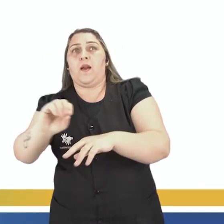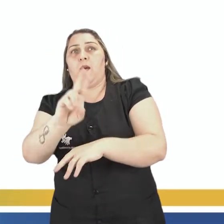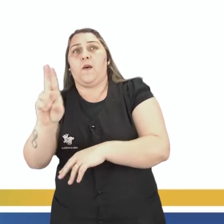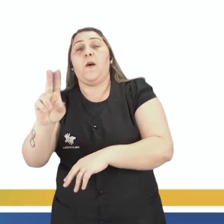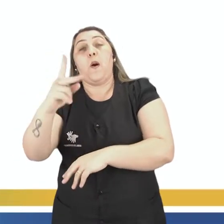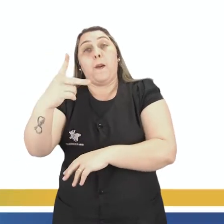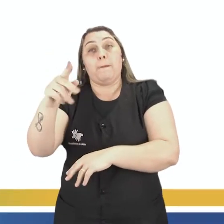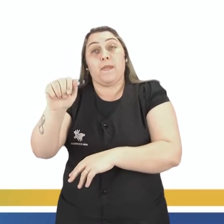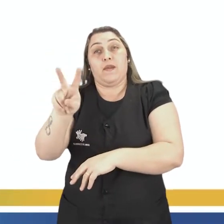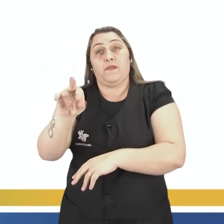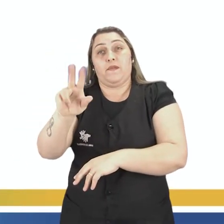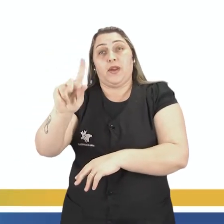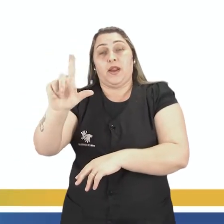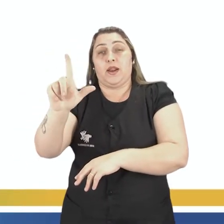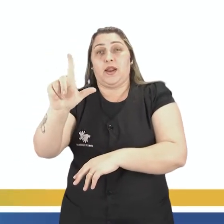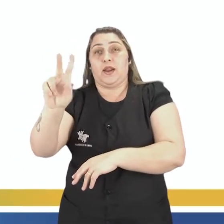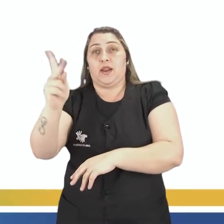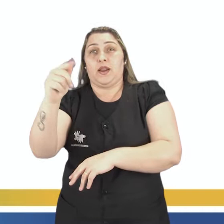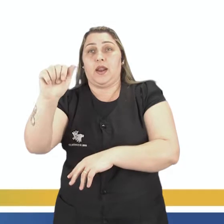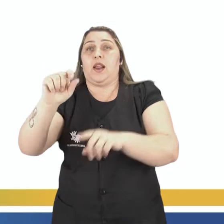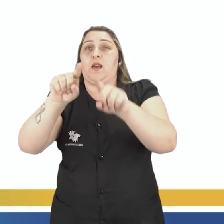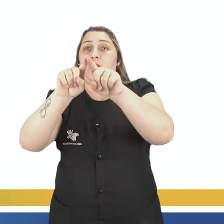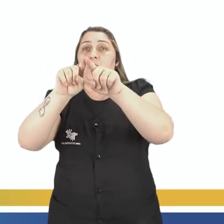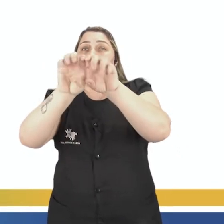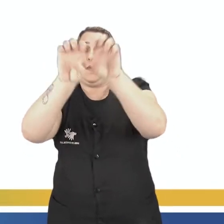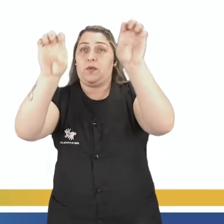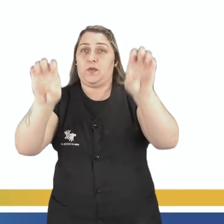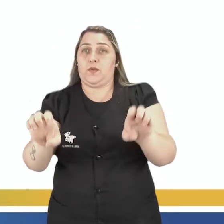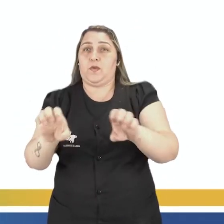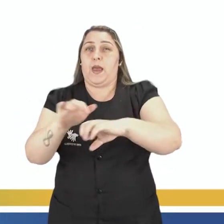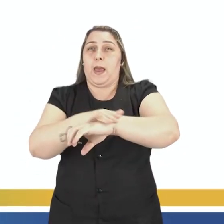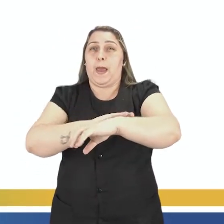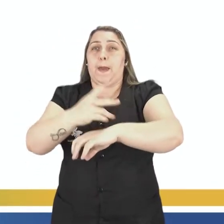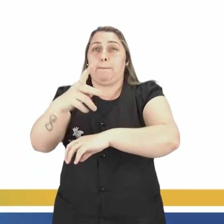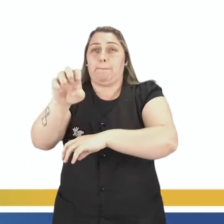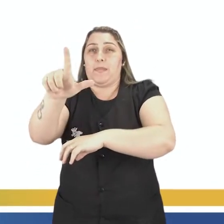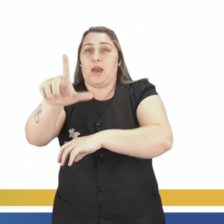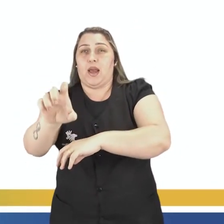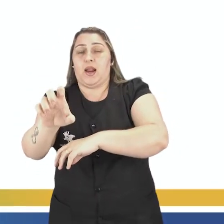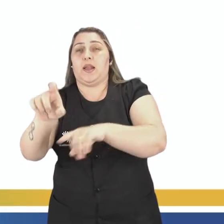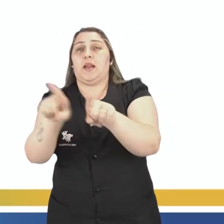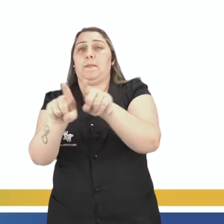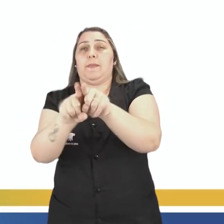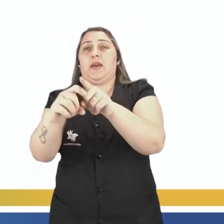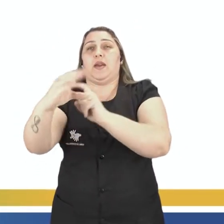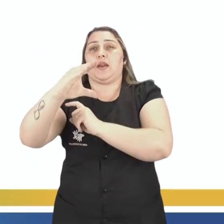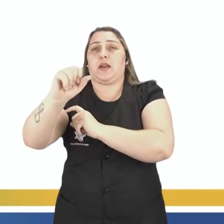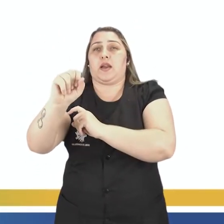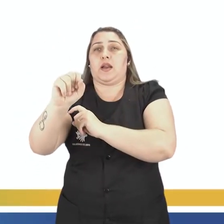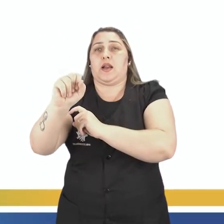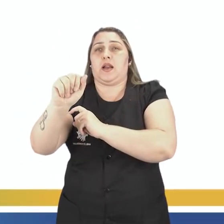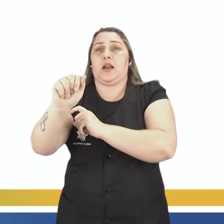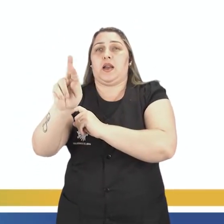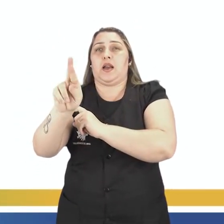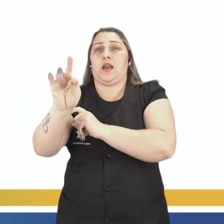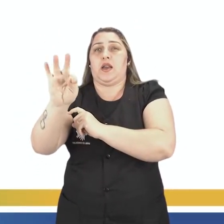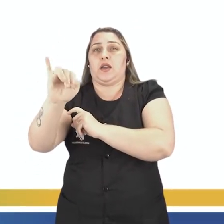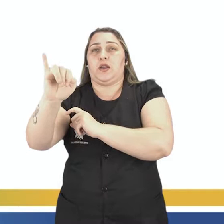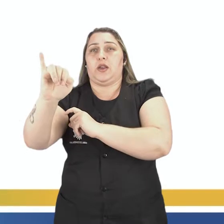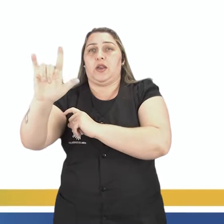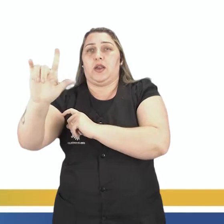uma estrutura formada por cartilagem e pele, bastante flexível e possível